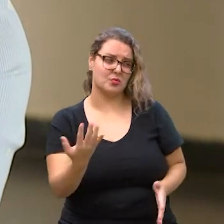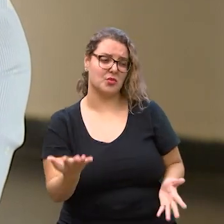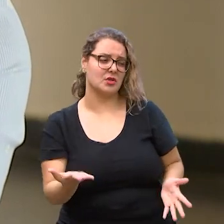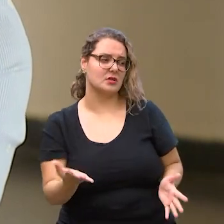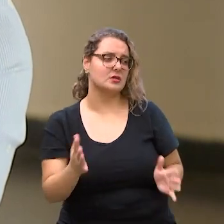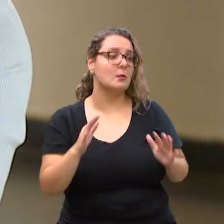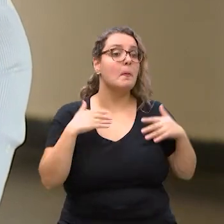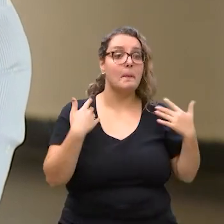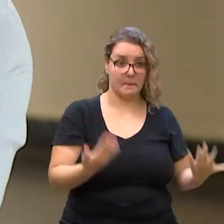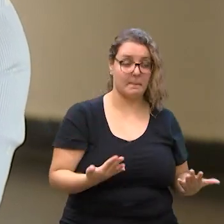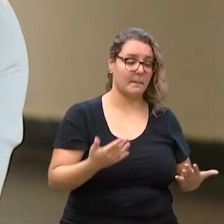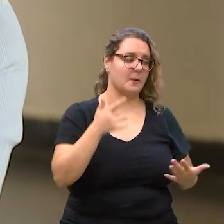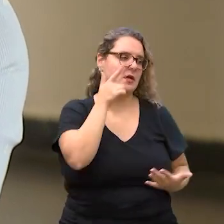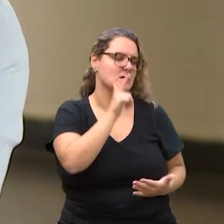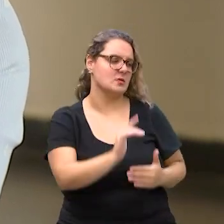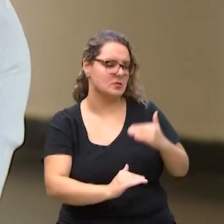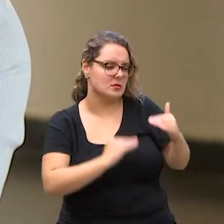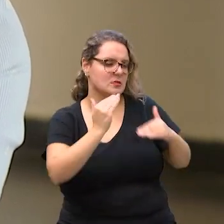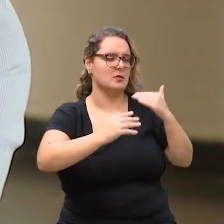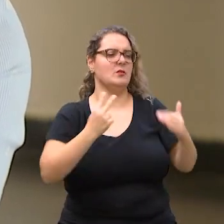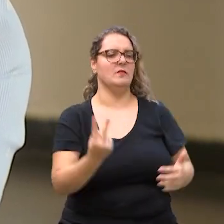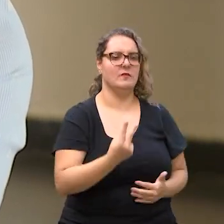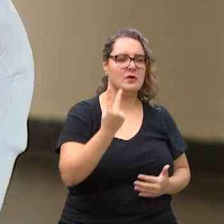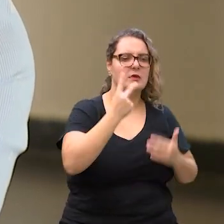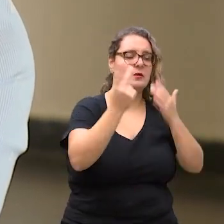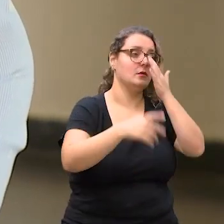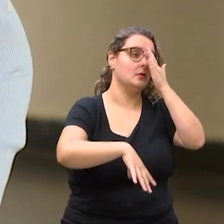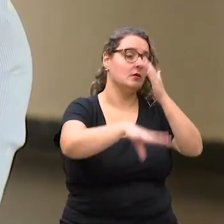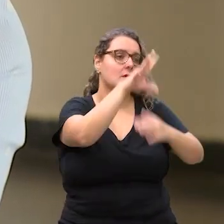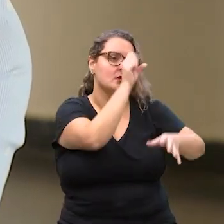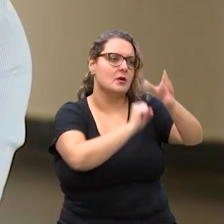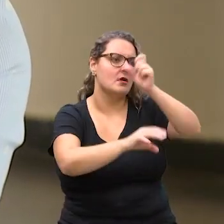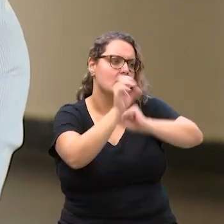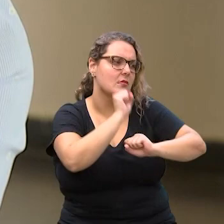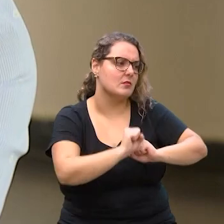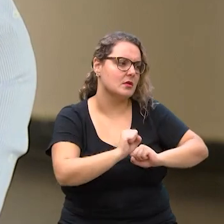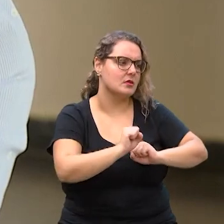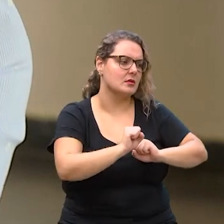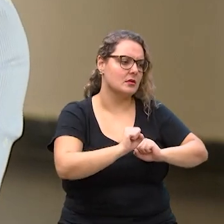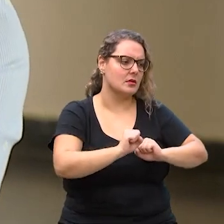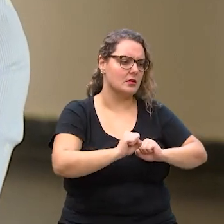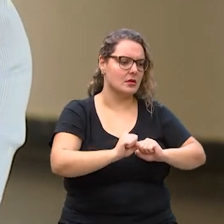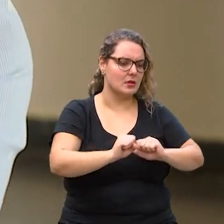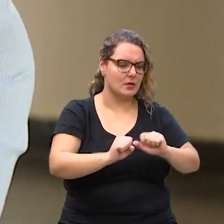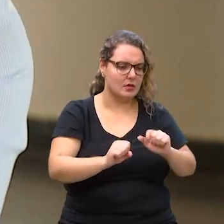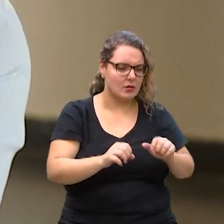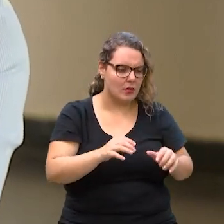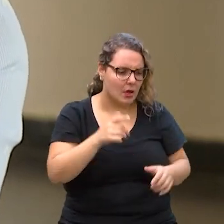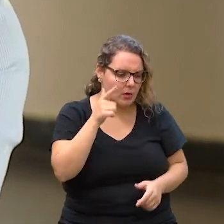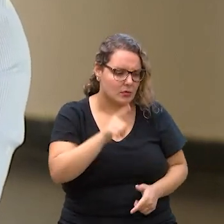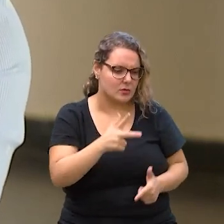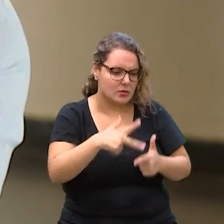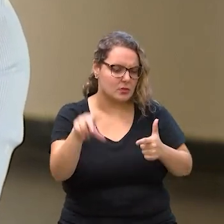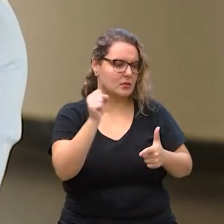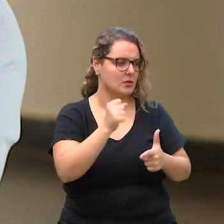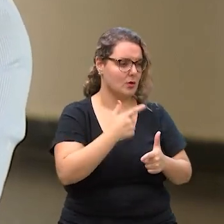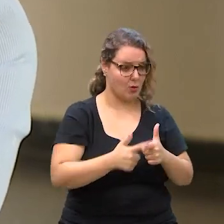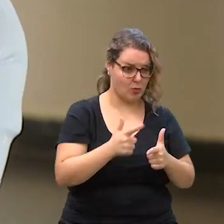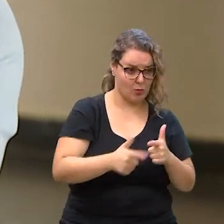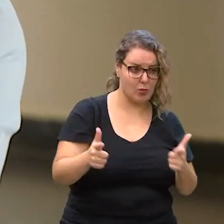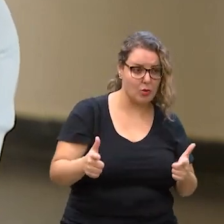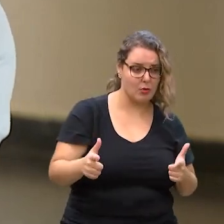elas desenvolveram valores, que elas aprenderam a lidar com as dificuldades, enfrentaram seus medos e